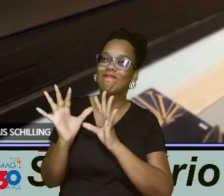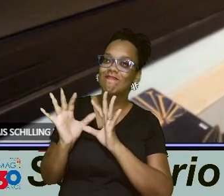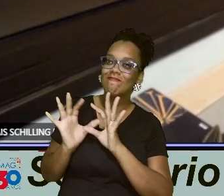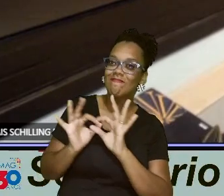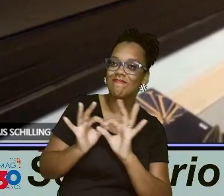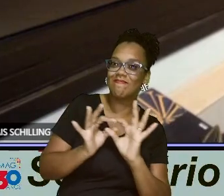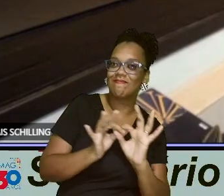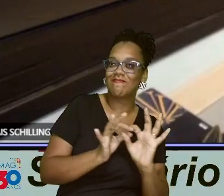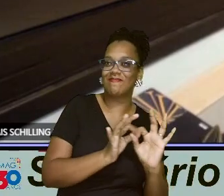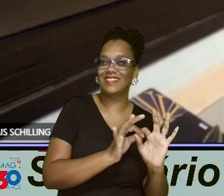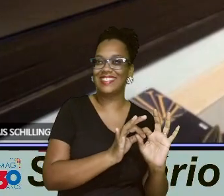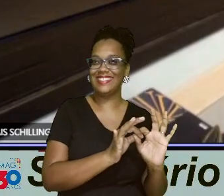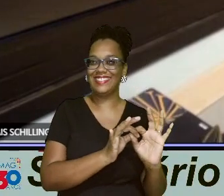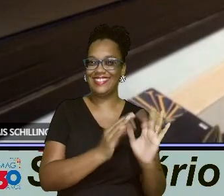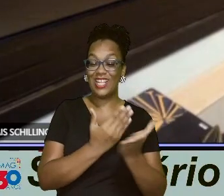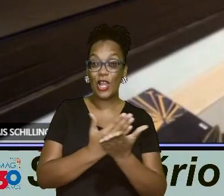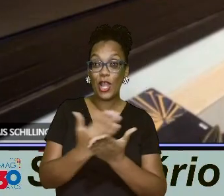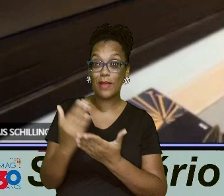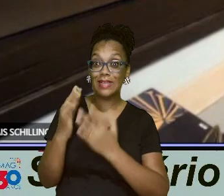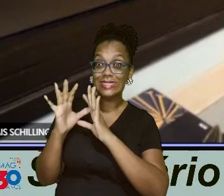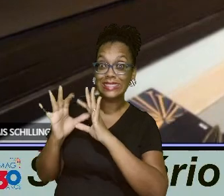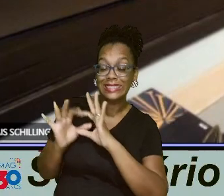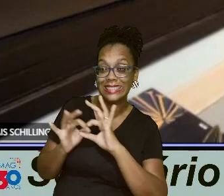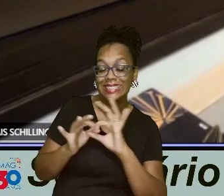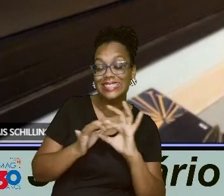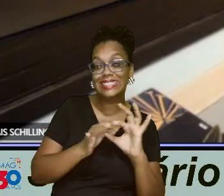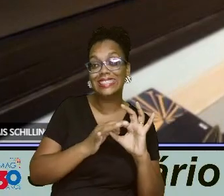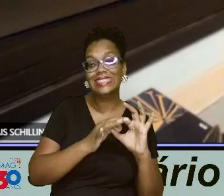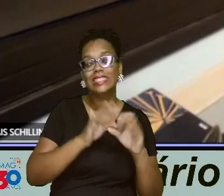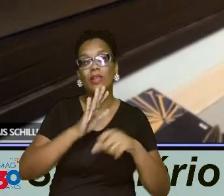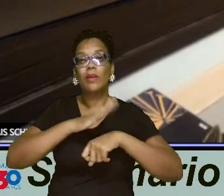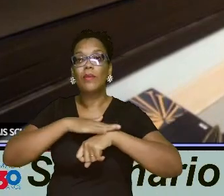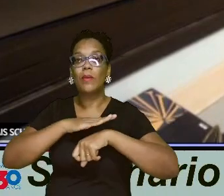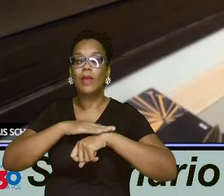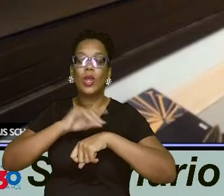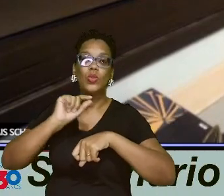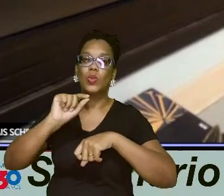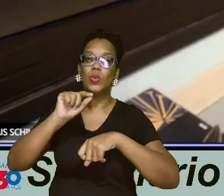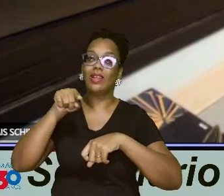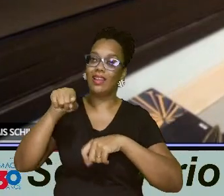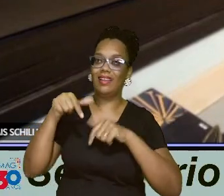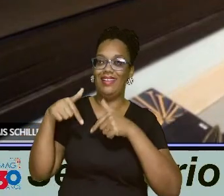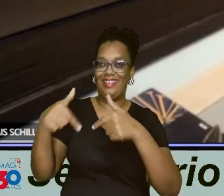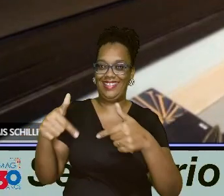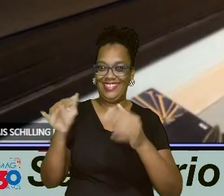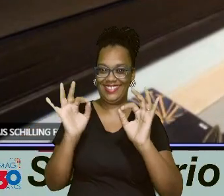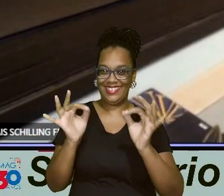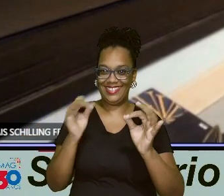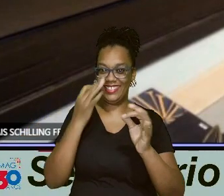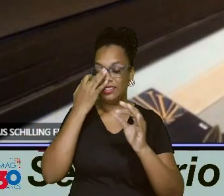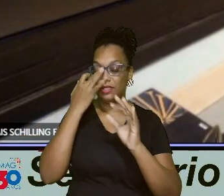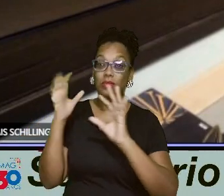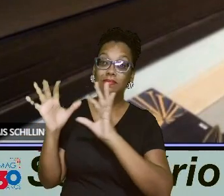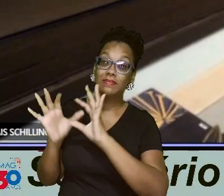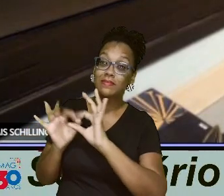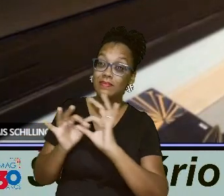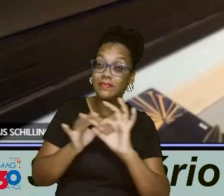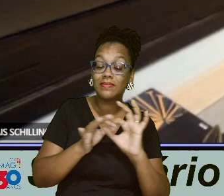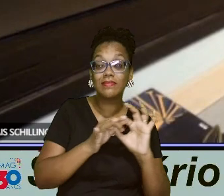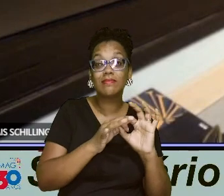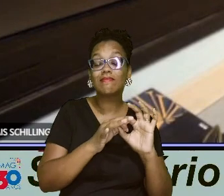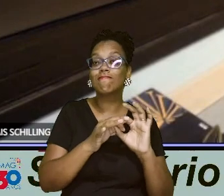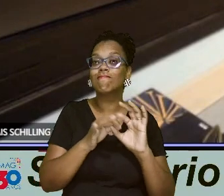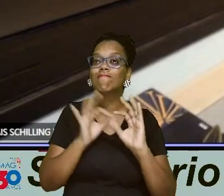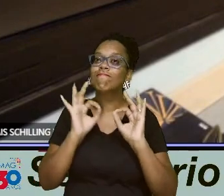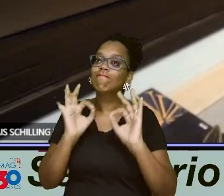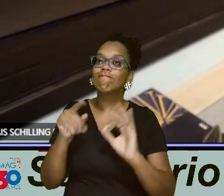contextualizando, né? Contextualizando muito o momento em que aquilo está sendo feito, né? Contextualizando muito a